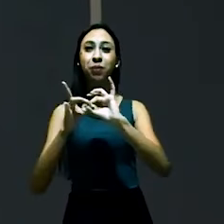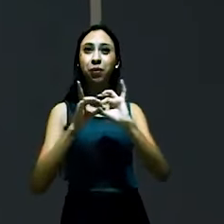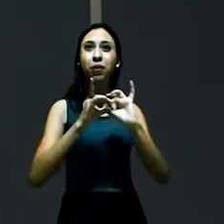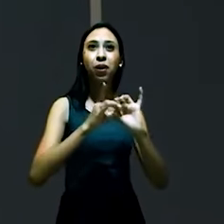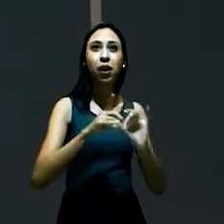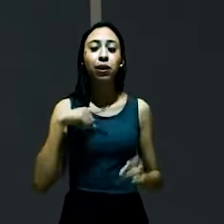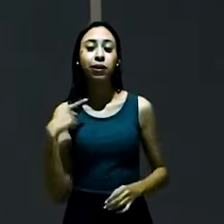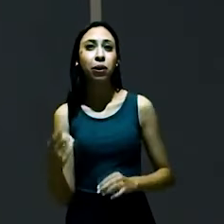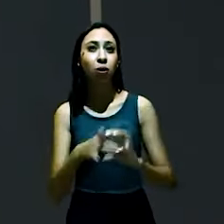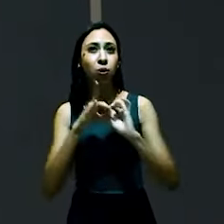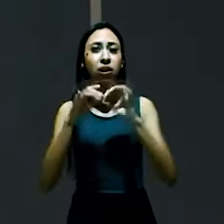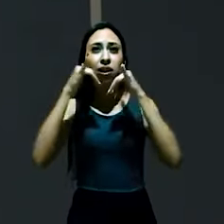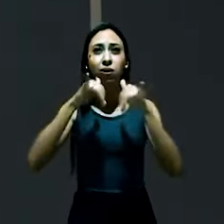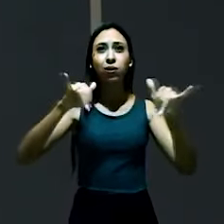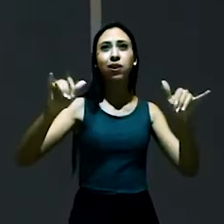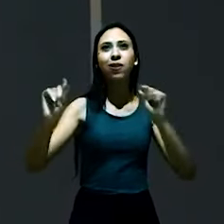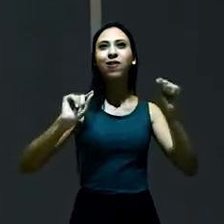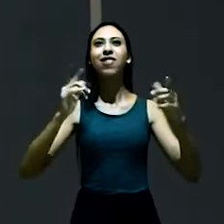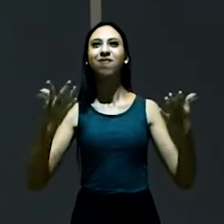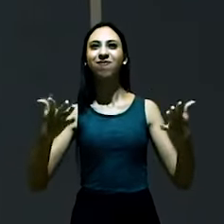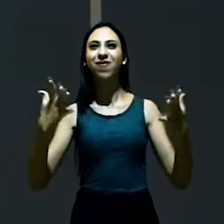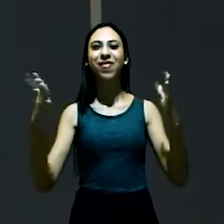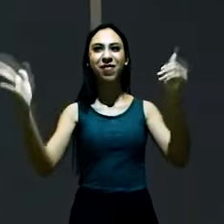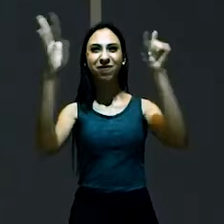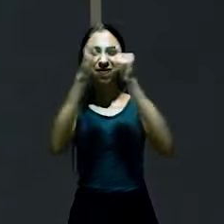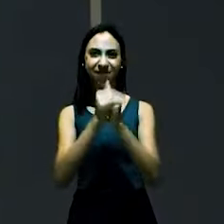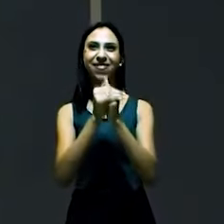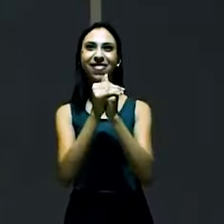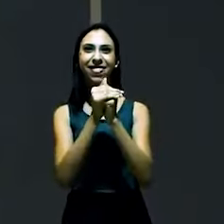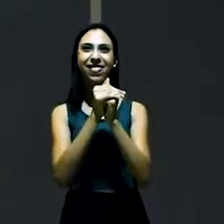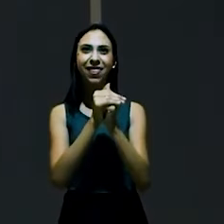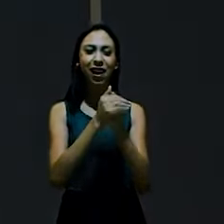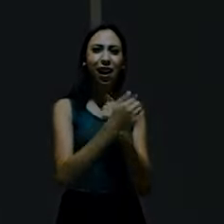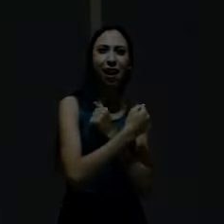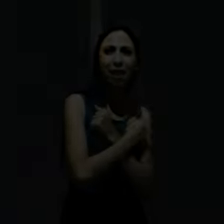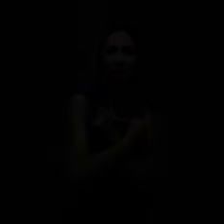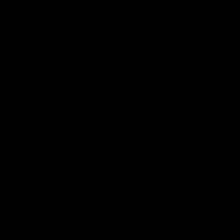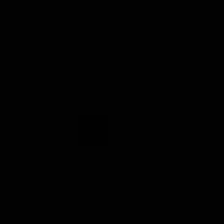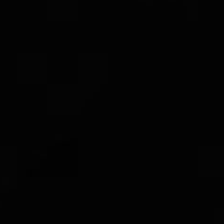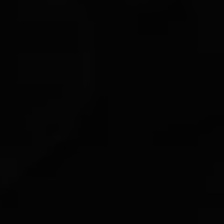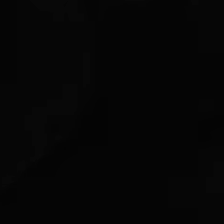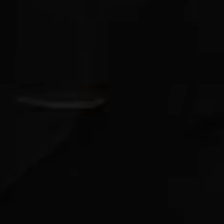e numa só voz possamos estar dizendo: irmãos, amém. Dê um abraço no teu irmão.